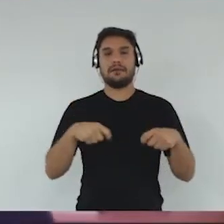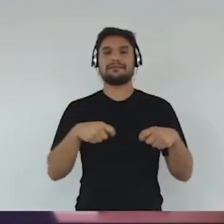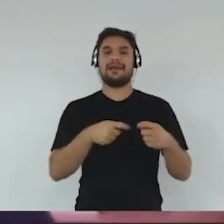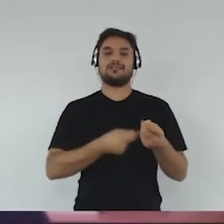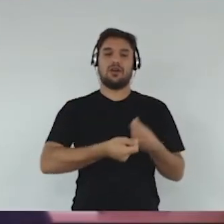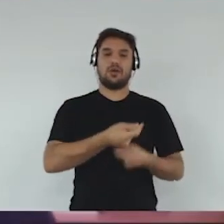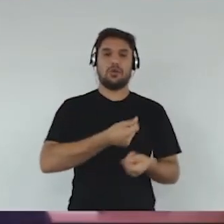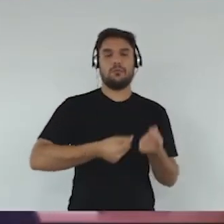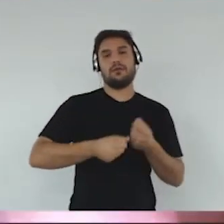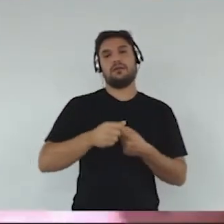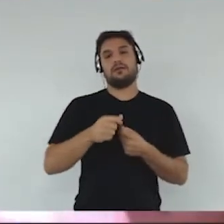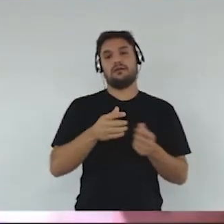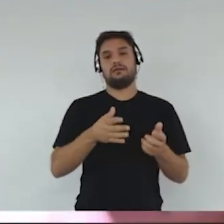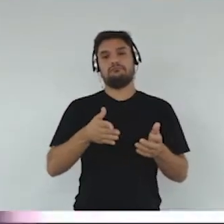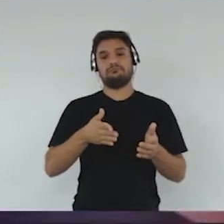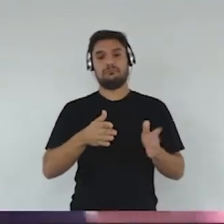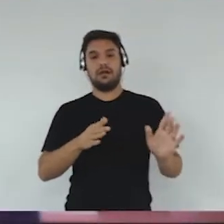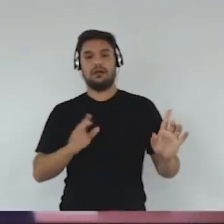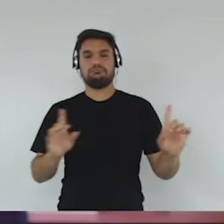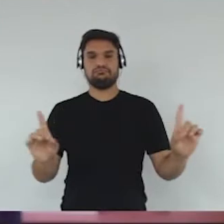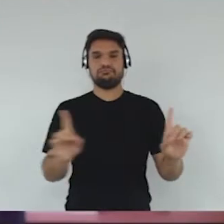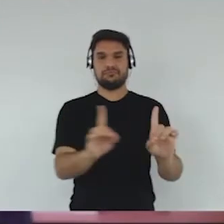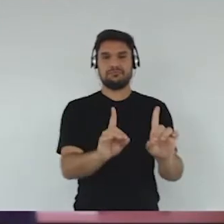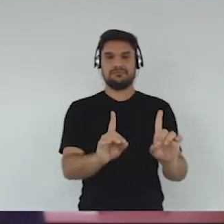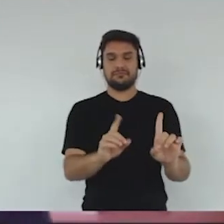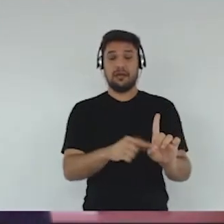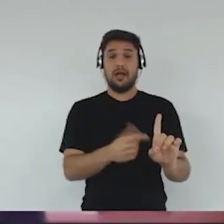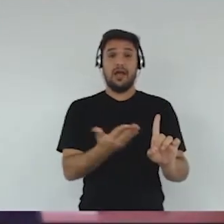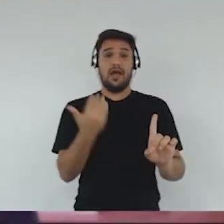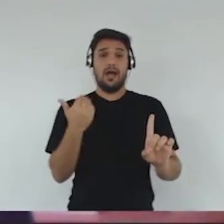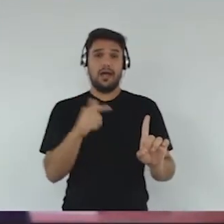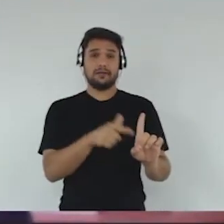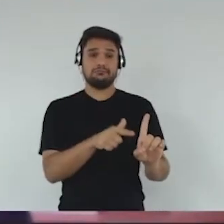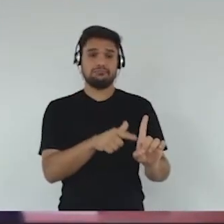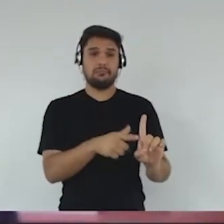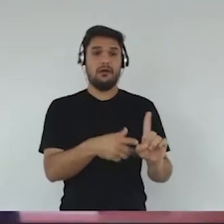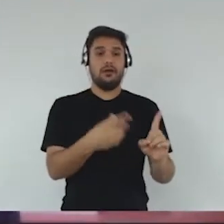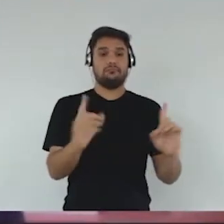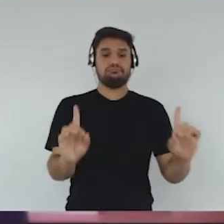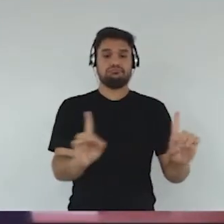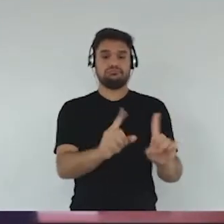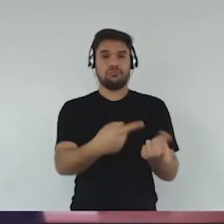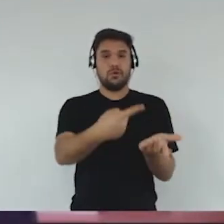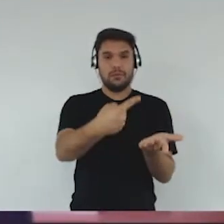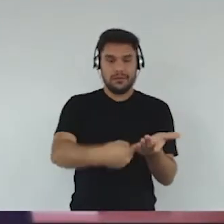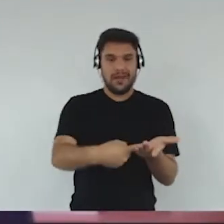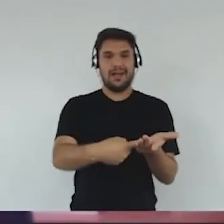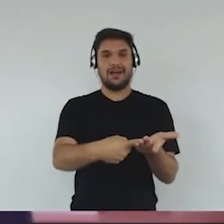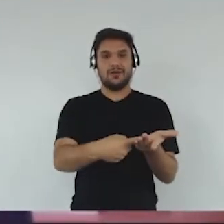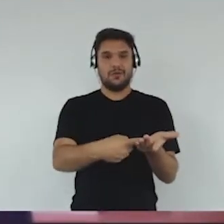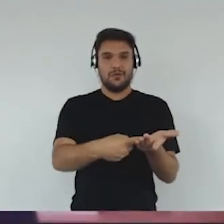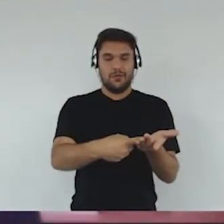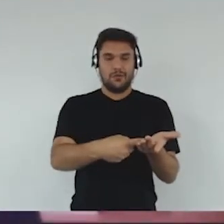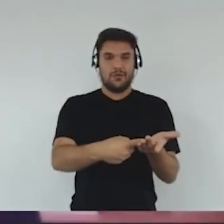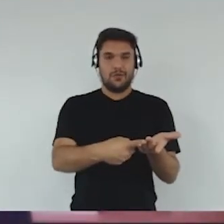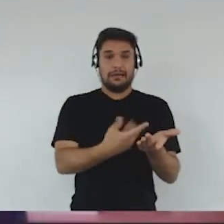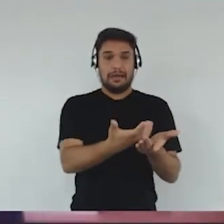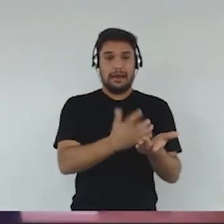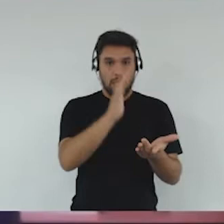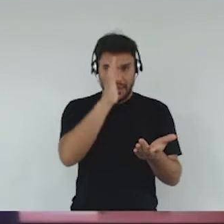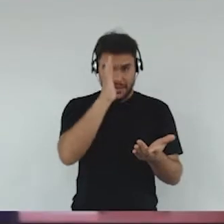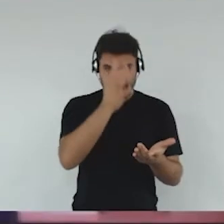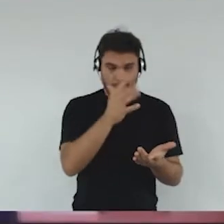econômica das partes. Aquelas partes que outrora acordaram uma cláusula arbitral querendo resolver